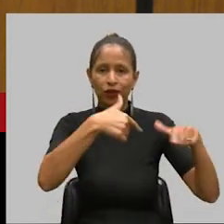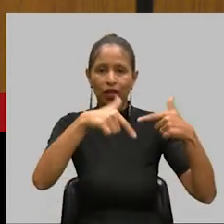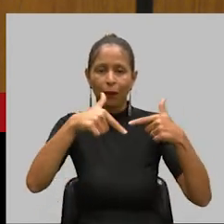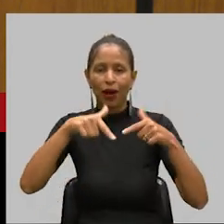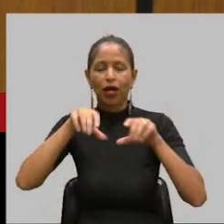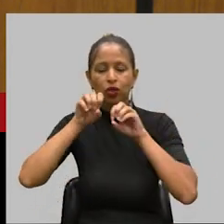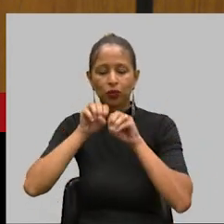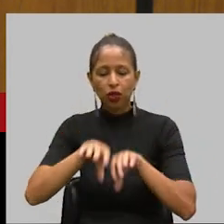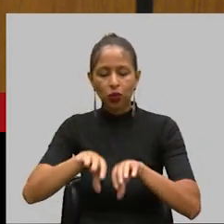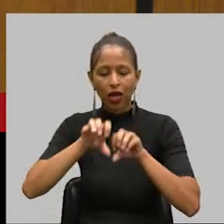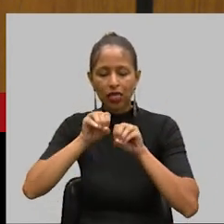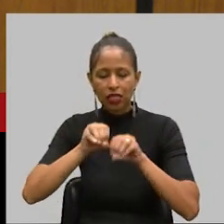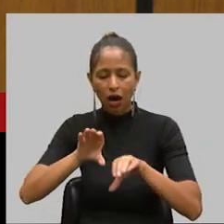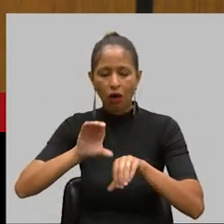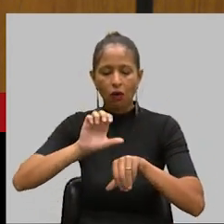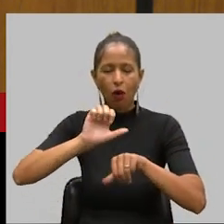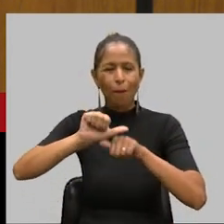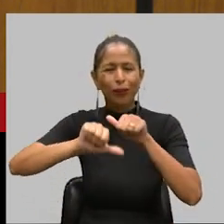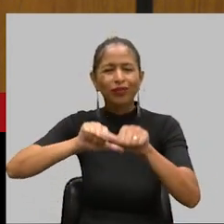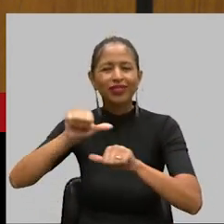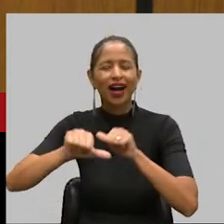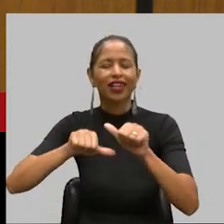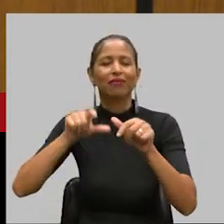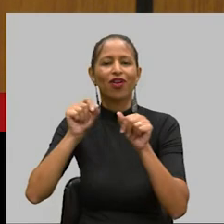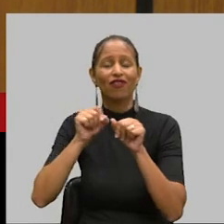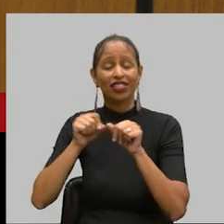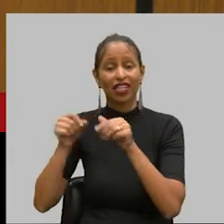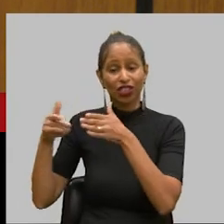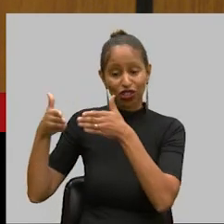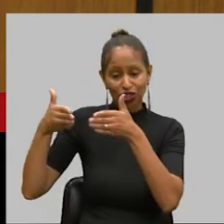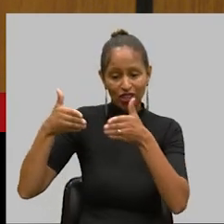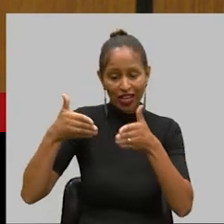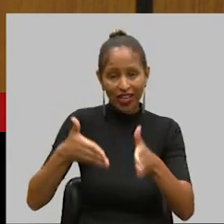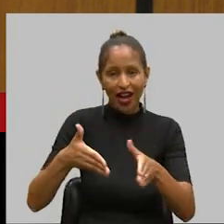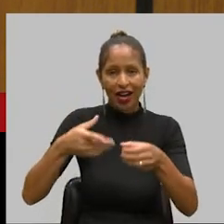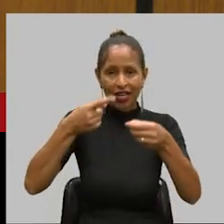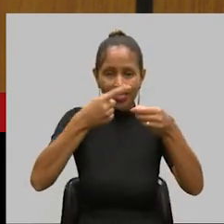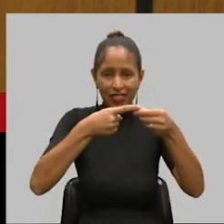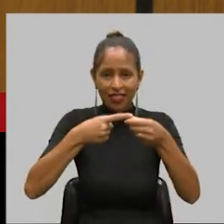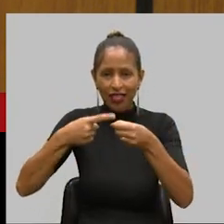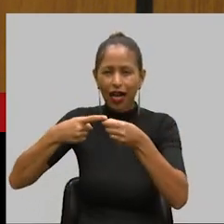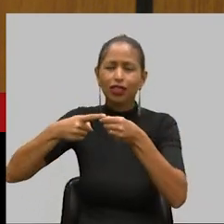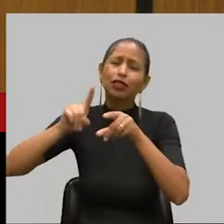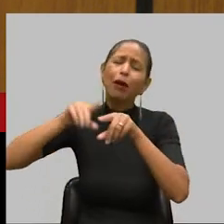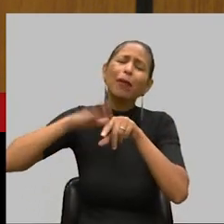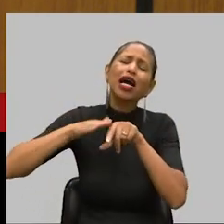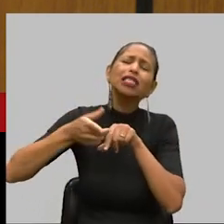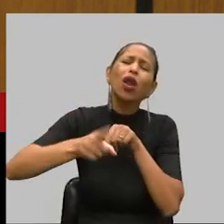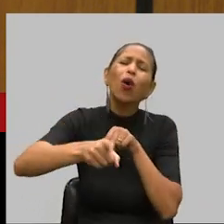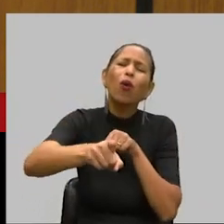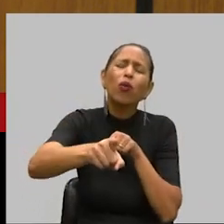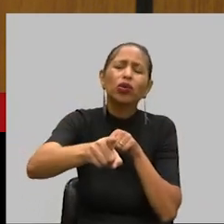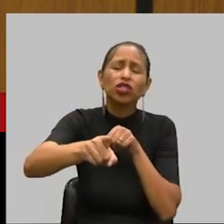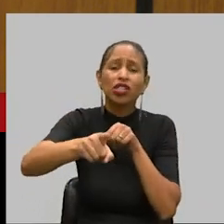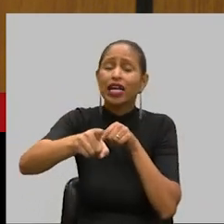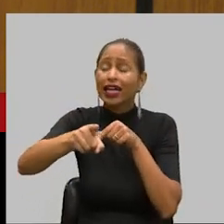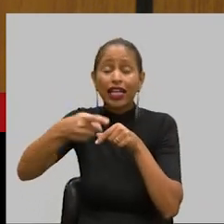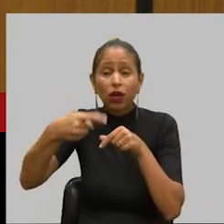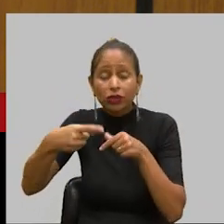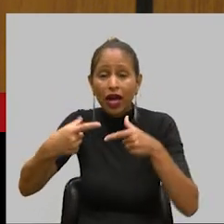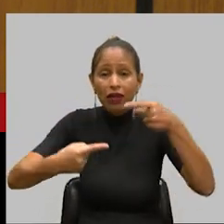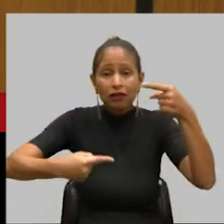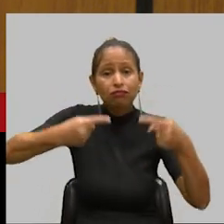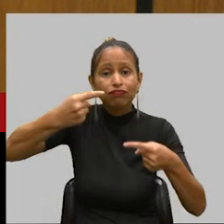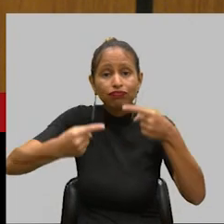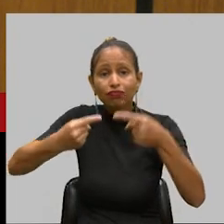educação contextualizada para se fazer chegar nos municípios mais distantes em que o acesso às políticas